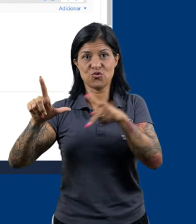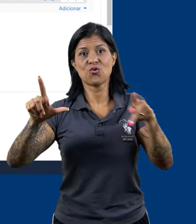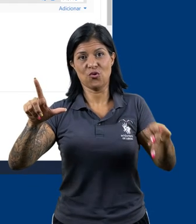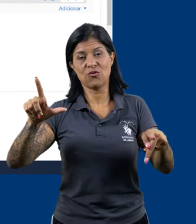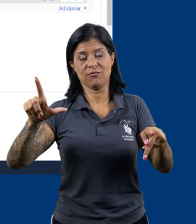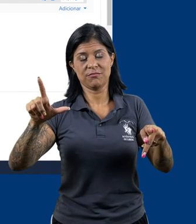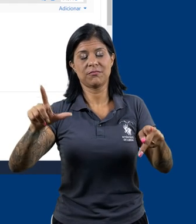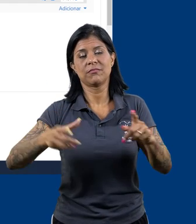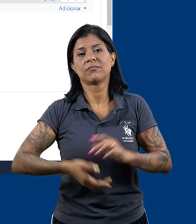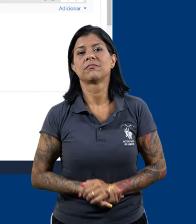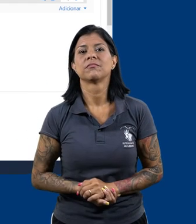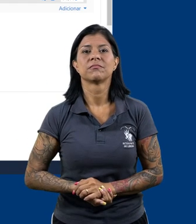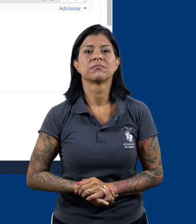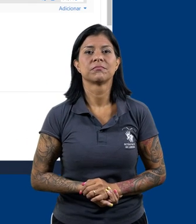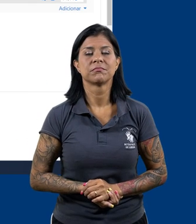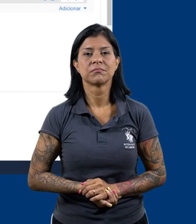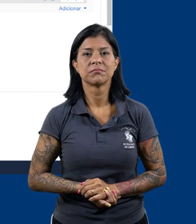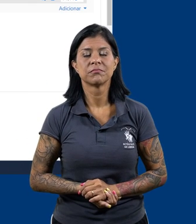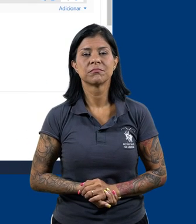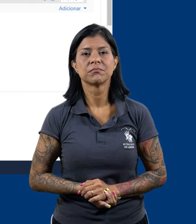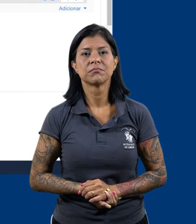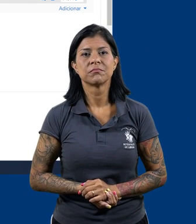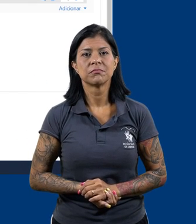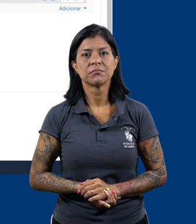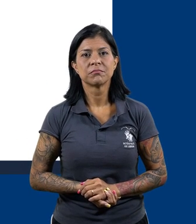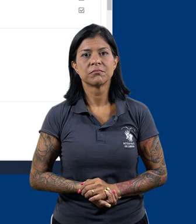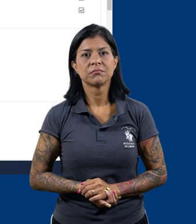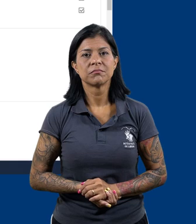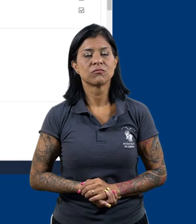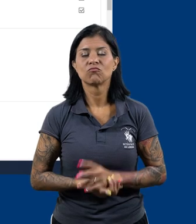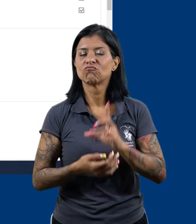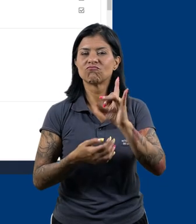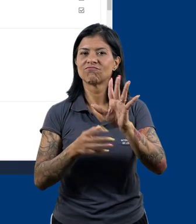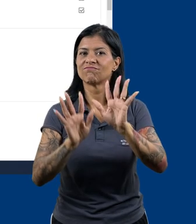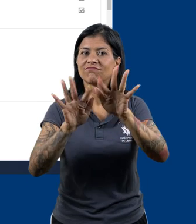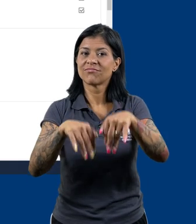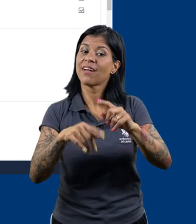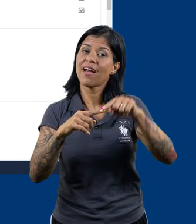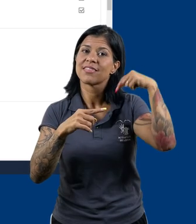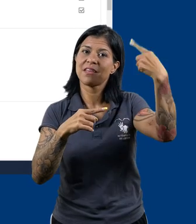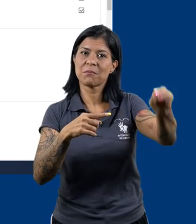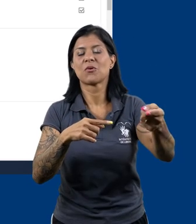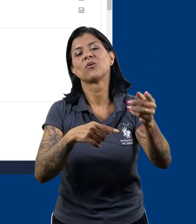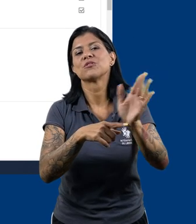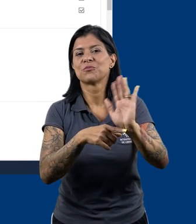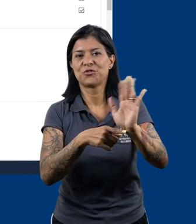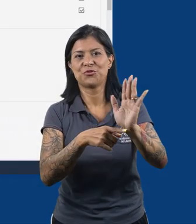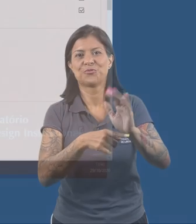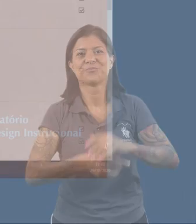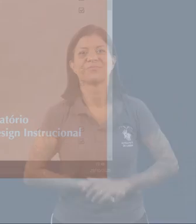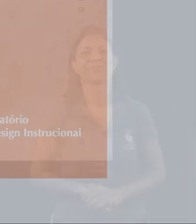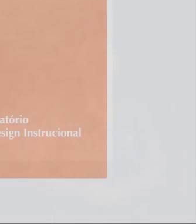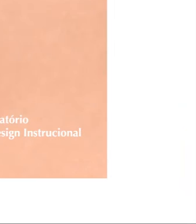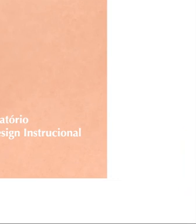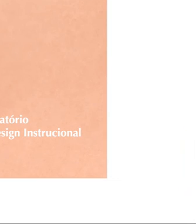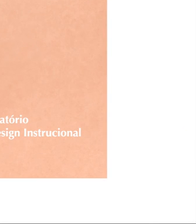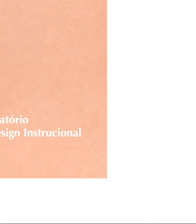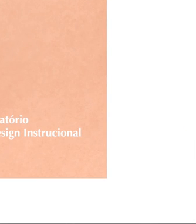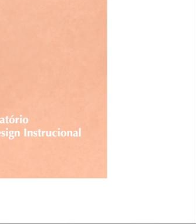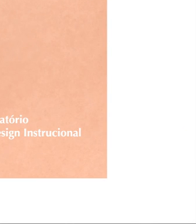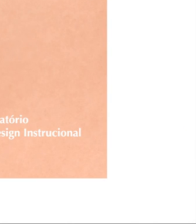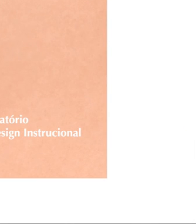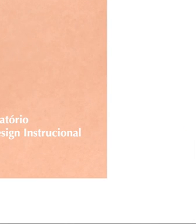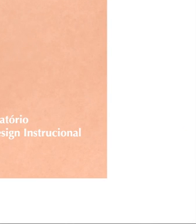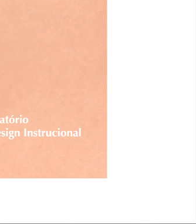do Professor, que é o nome curto do curso, no menu de navegação. Por hoje é só, até a próxima parte do vídeo.